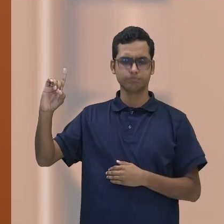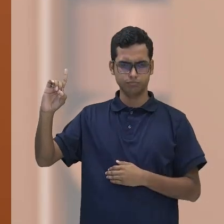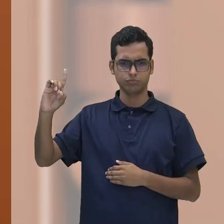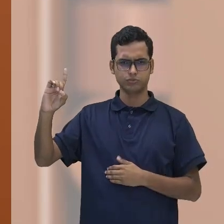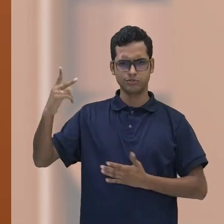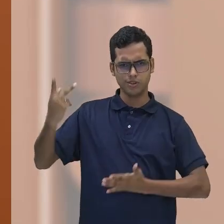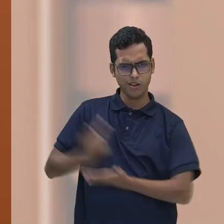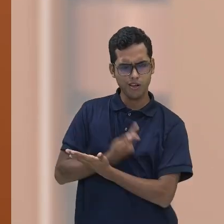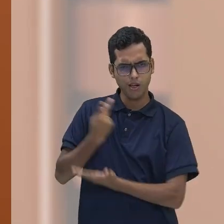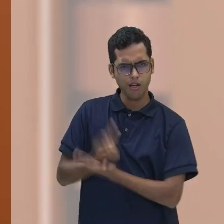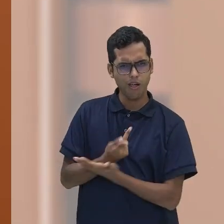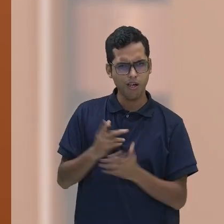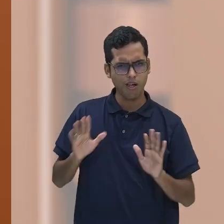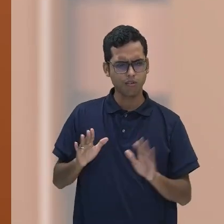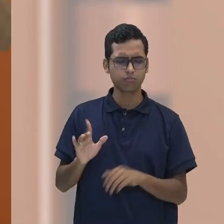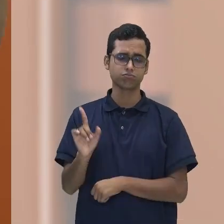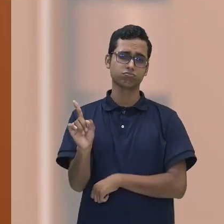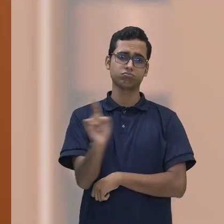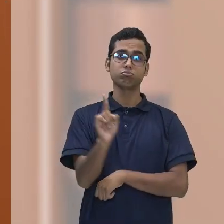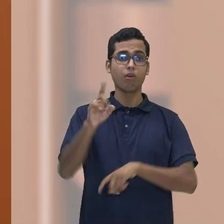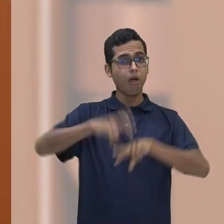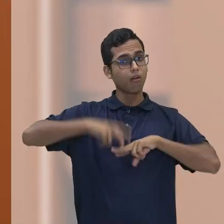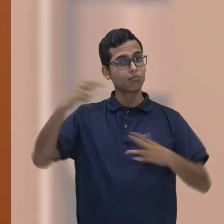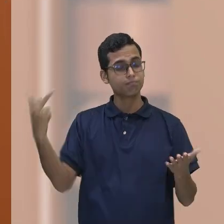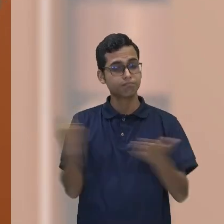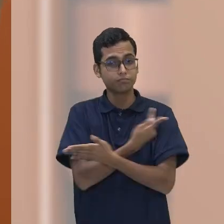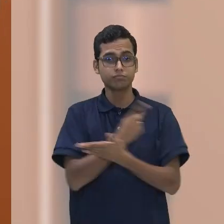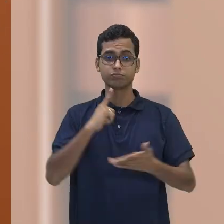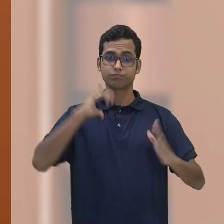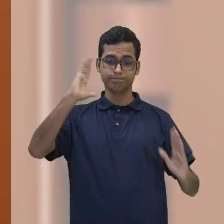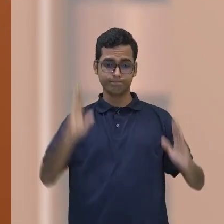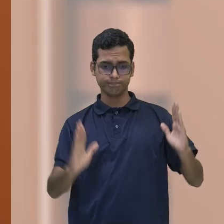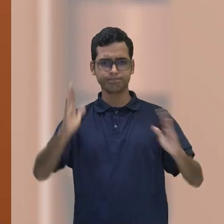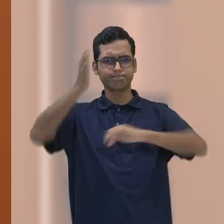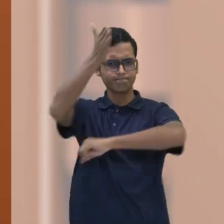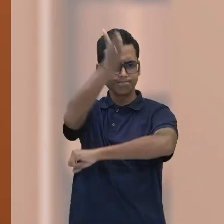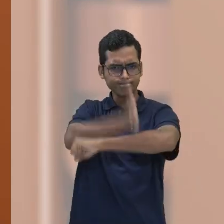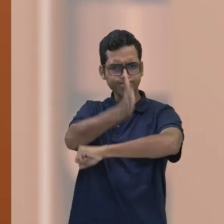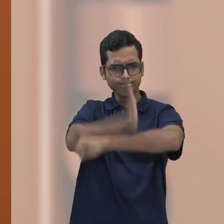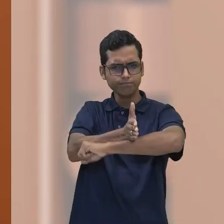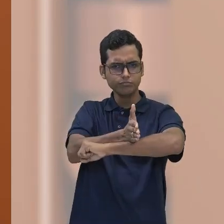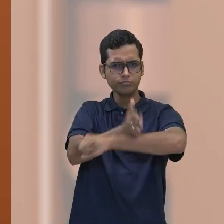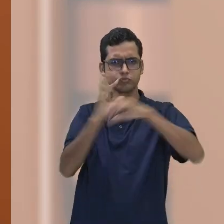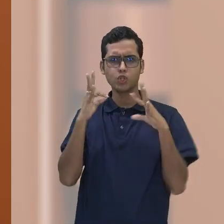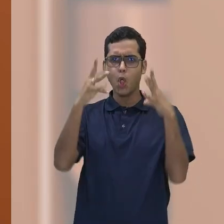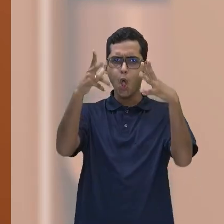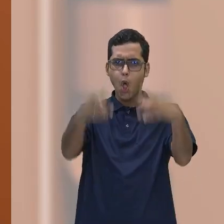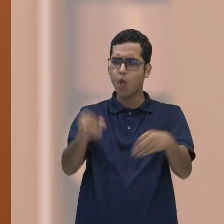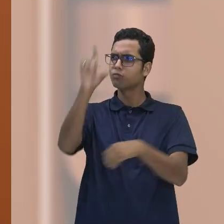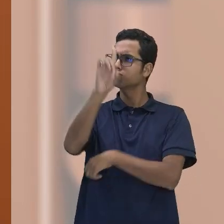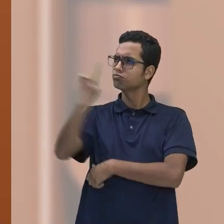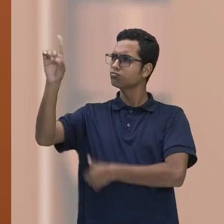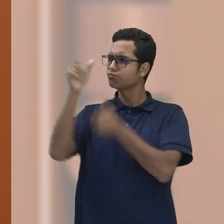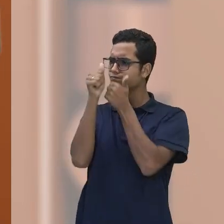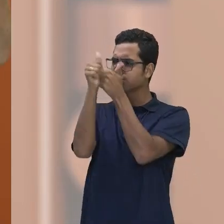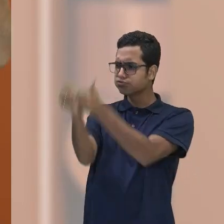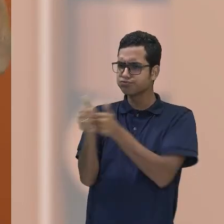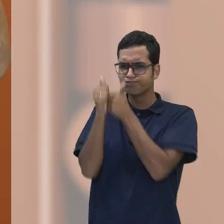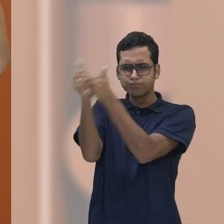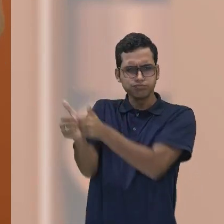não. Foi isso mesmo que aconteceu. Nós passamos um período ali na Idade Média, onde tudo era Deus. Não é